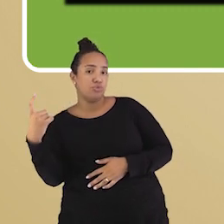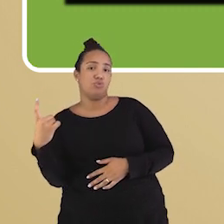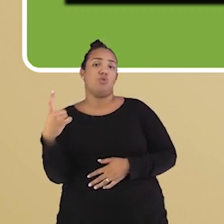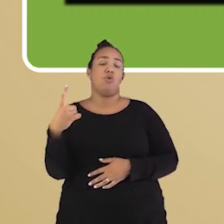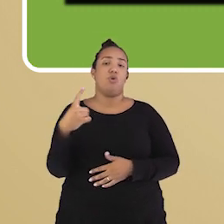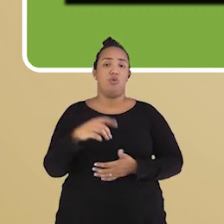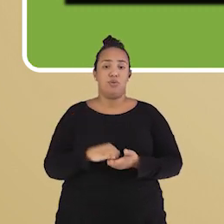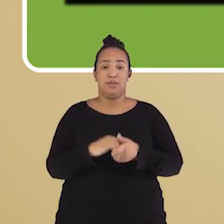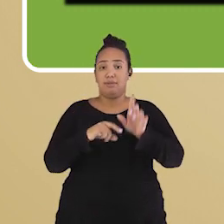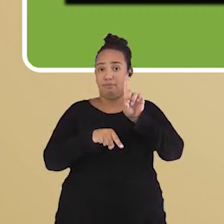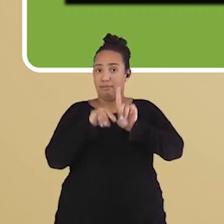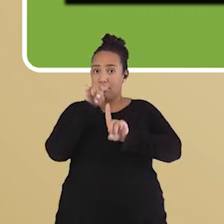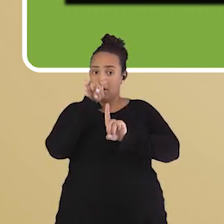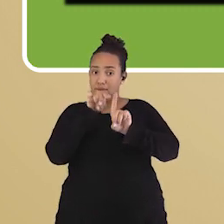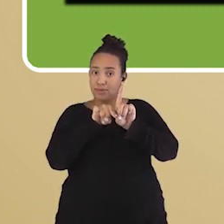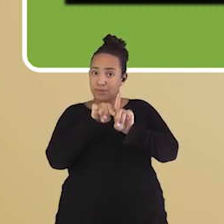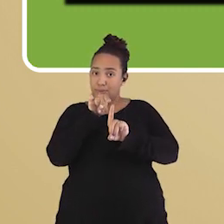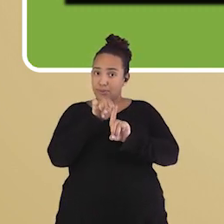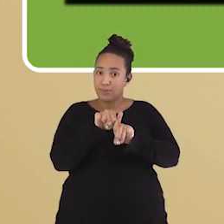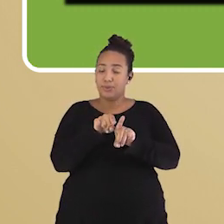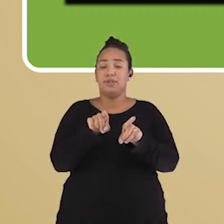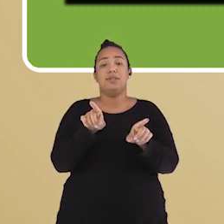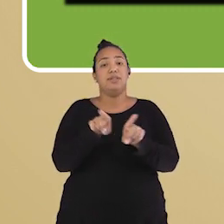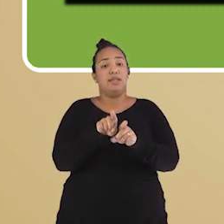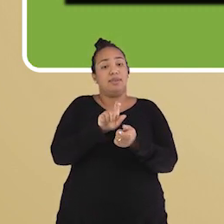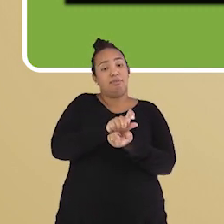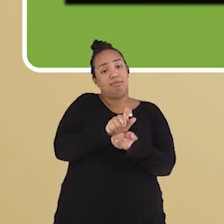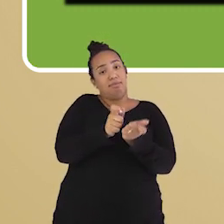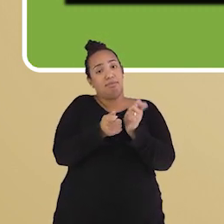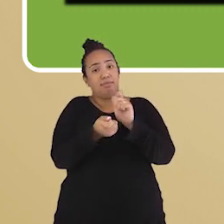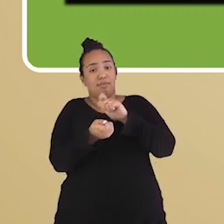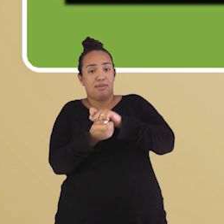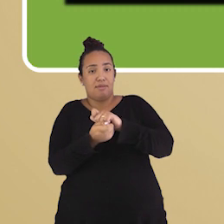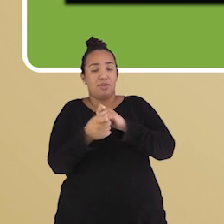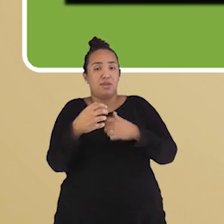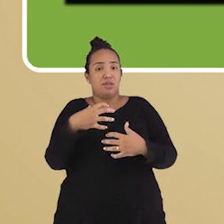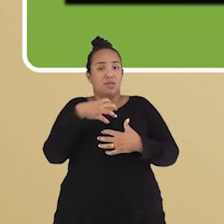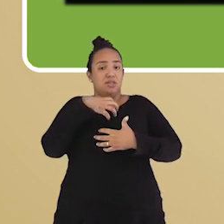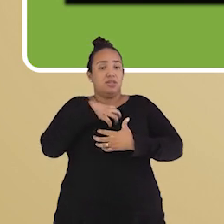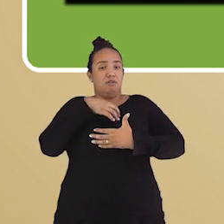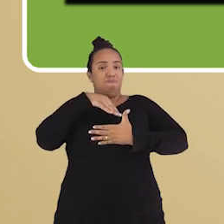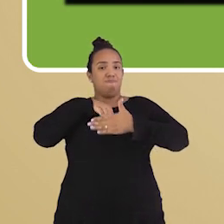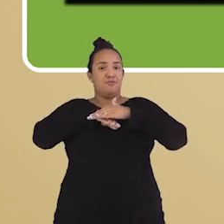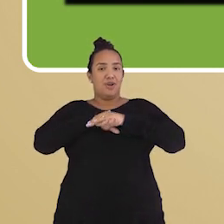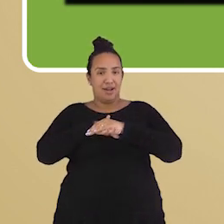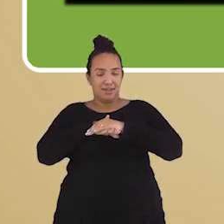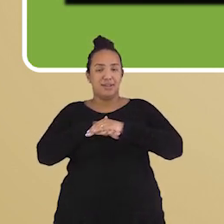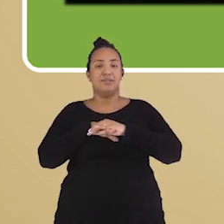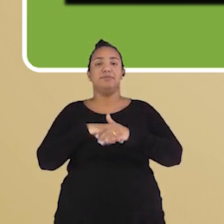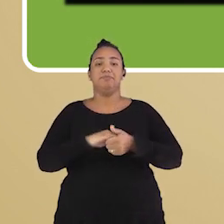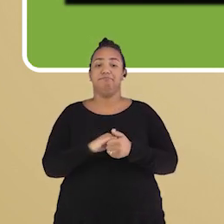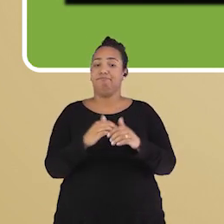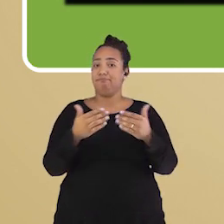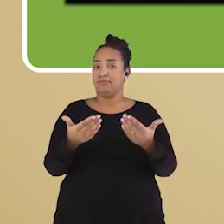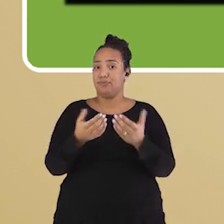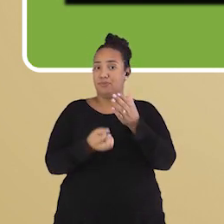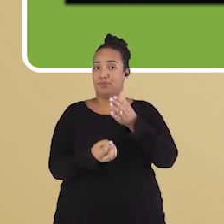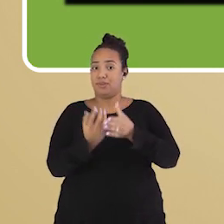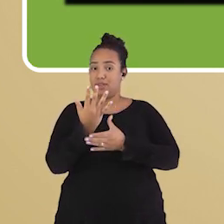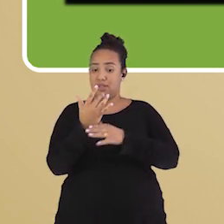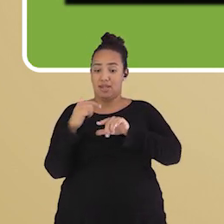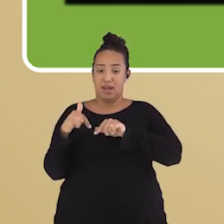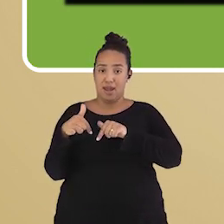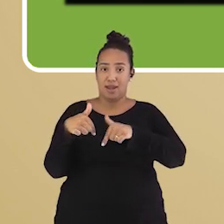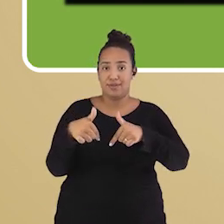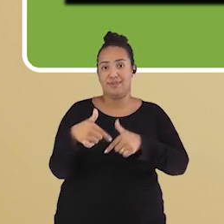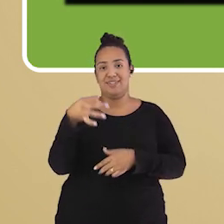e decodificá-los, ou seja, interpretar e arquivar as sensações, e assim elaborar